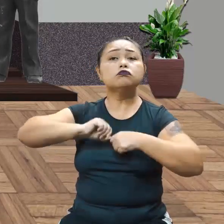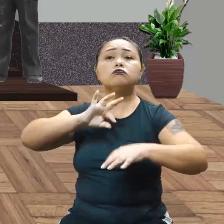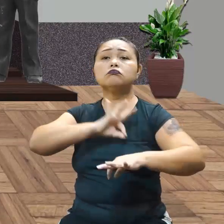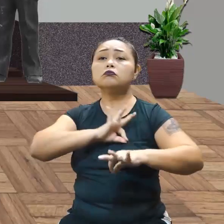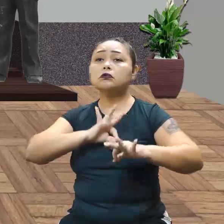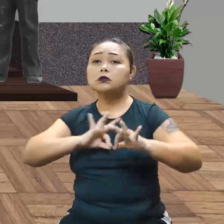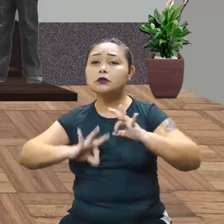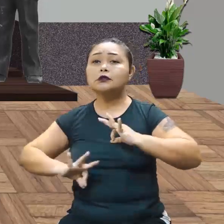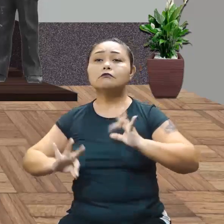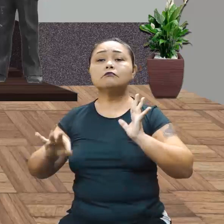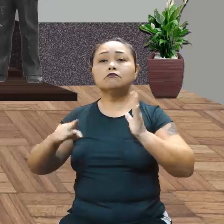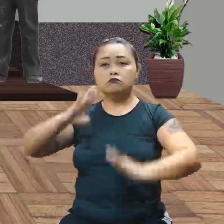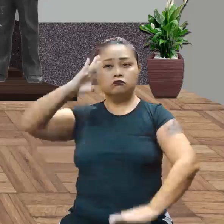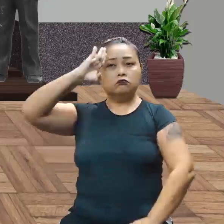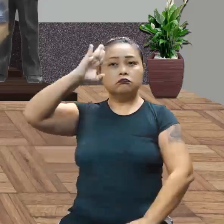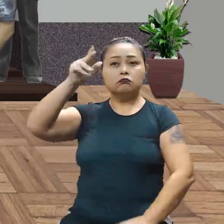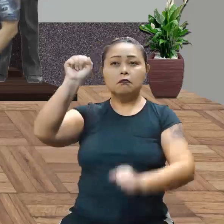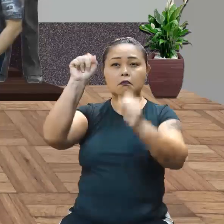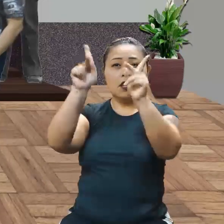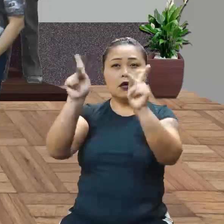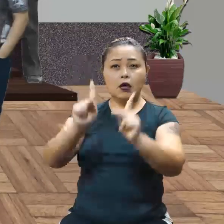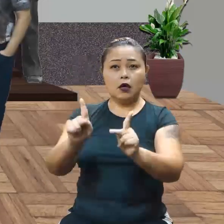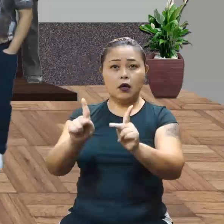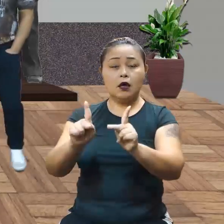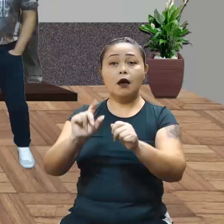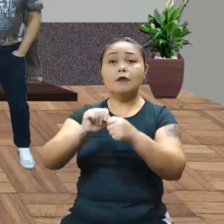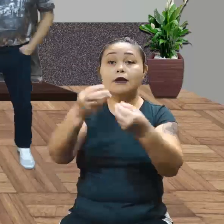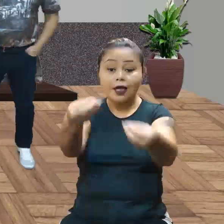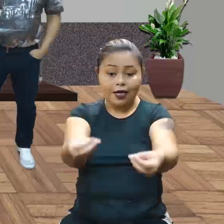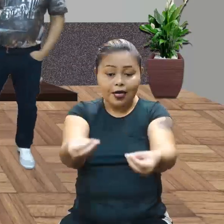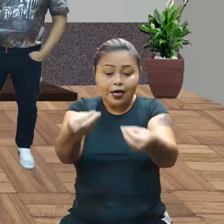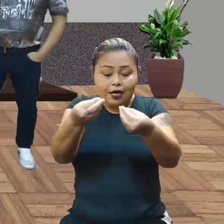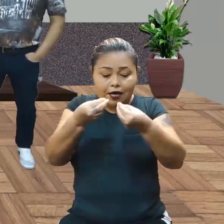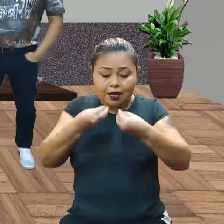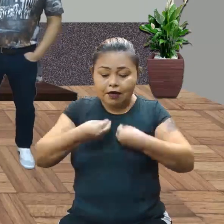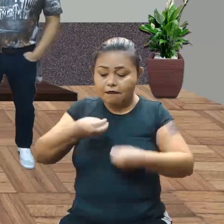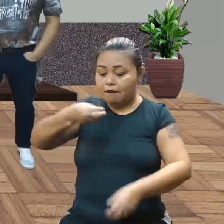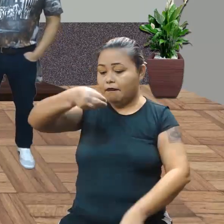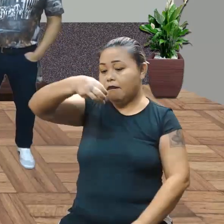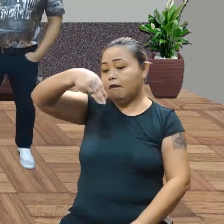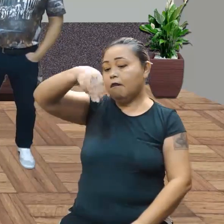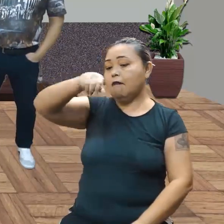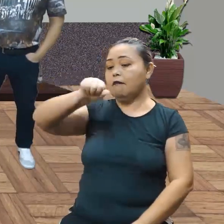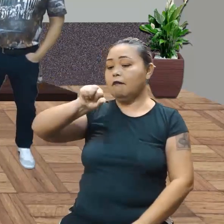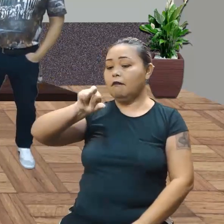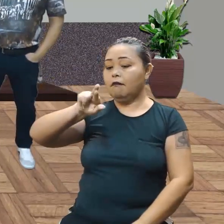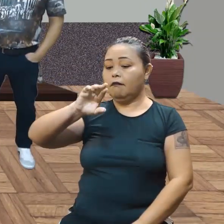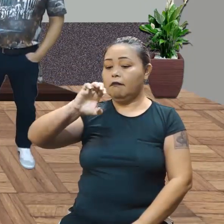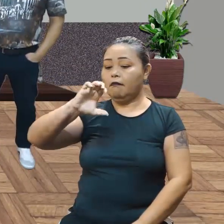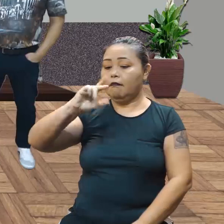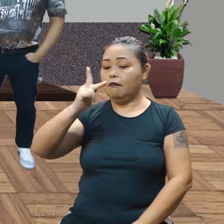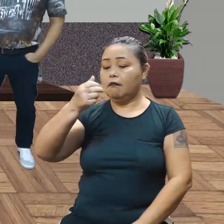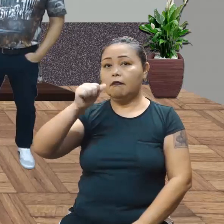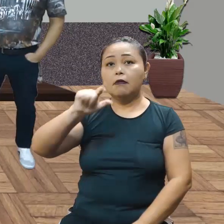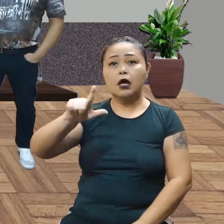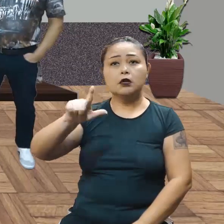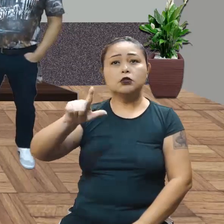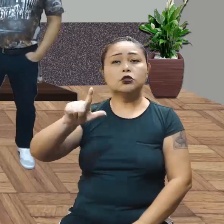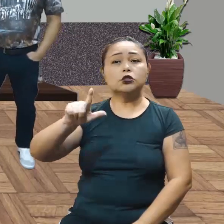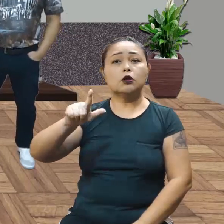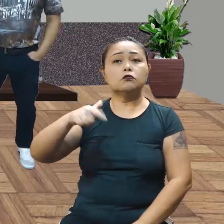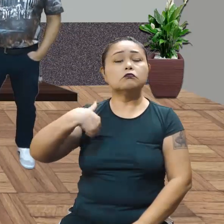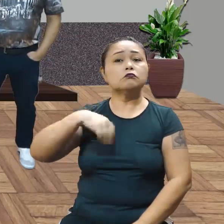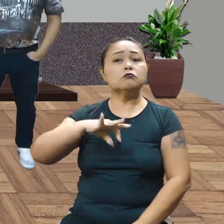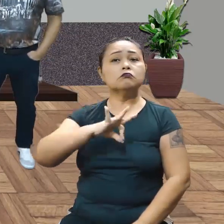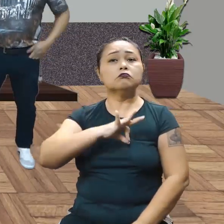soldado da paz. Mas ele recebe esse título de Marechal do Exército. E ele se torna